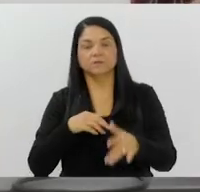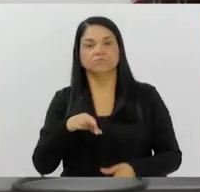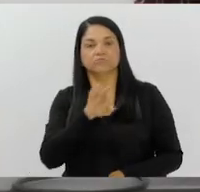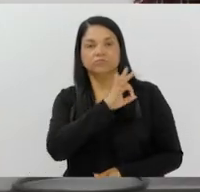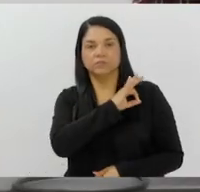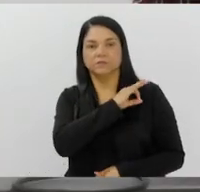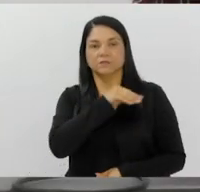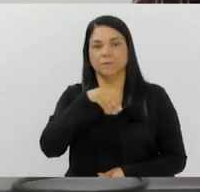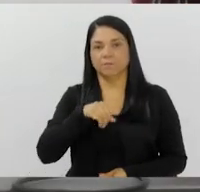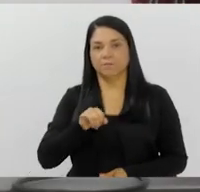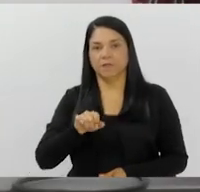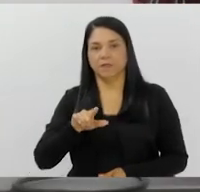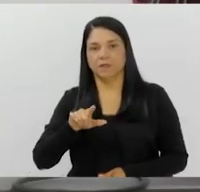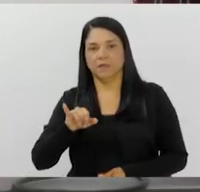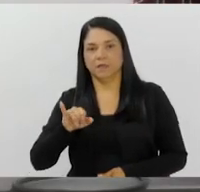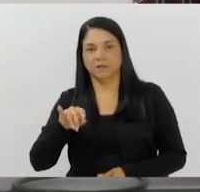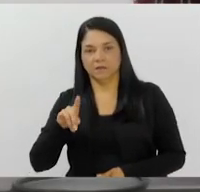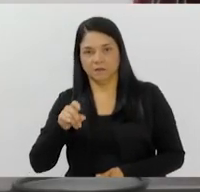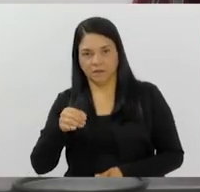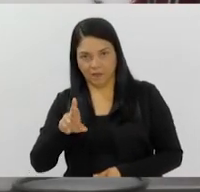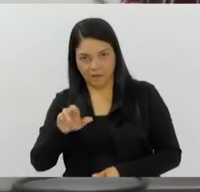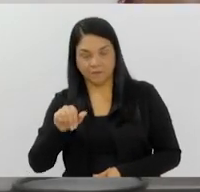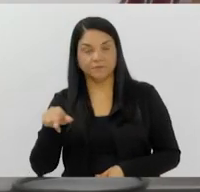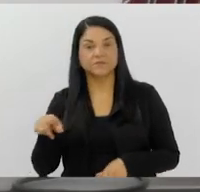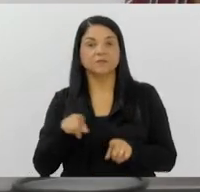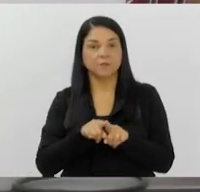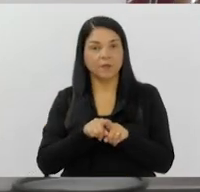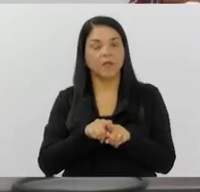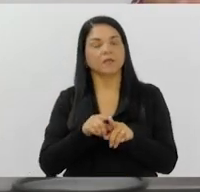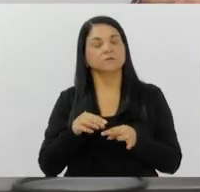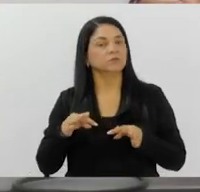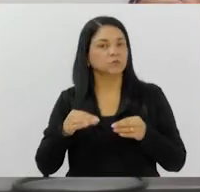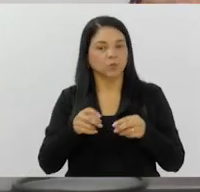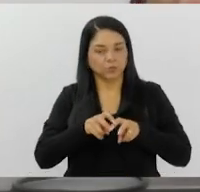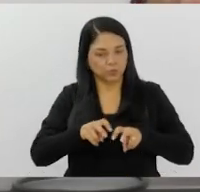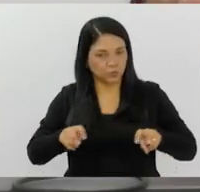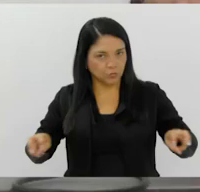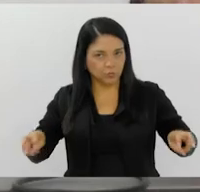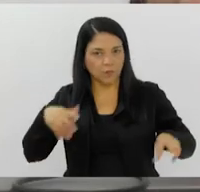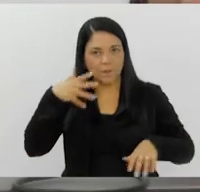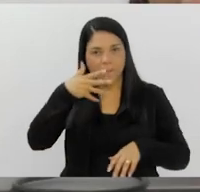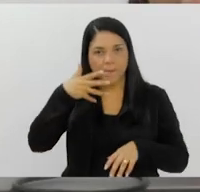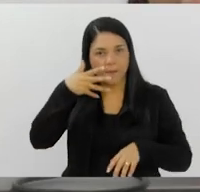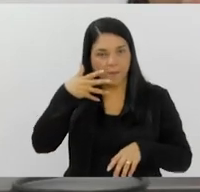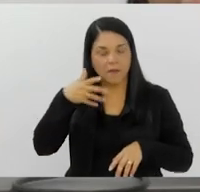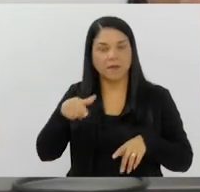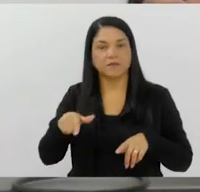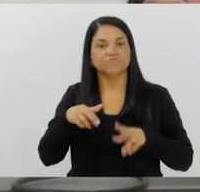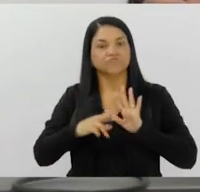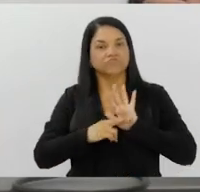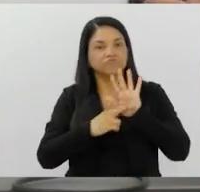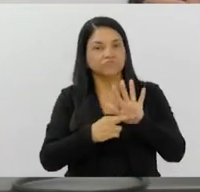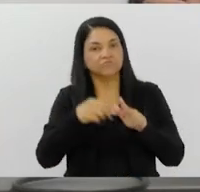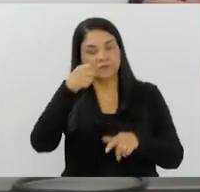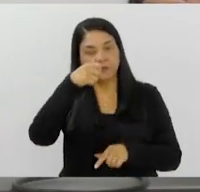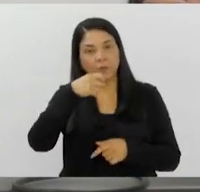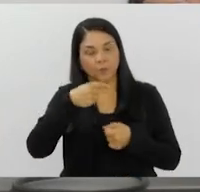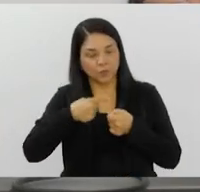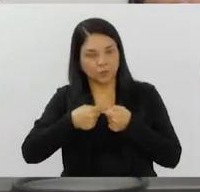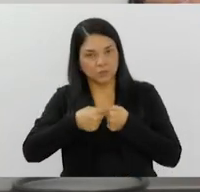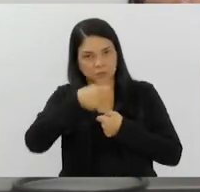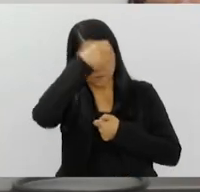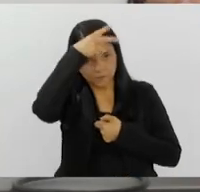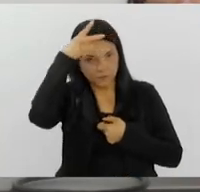eh depois disso também vamos ouvir o Pablo e todos os que estão aqui na mesa inclusive aqueles que estão representando município e